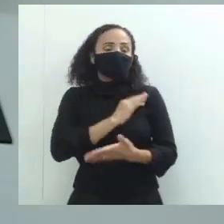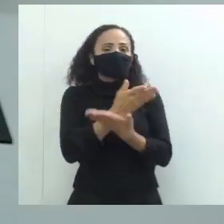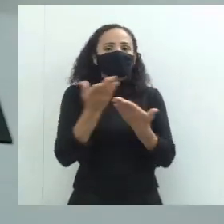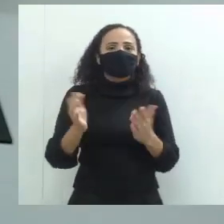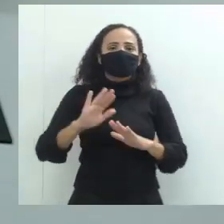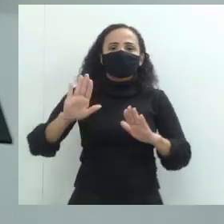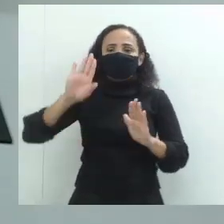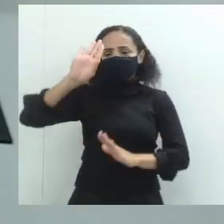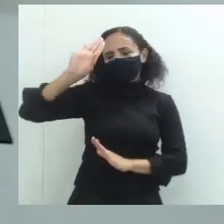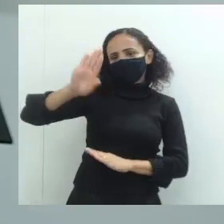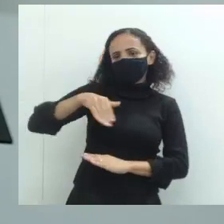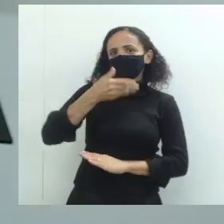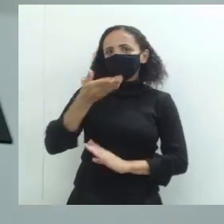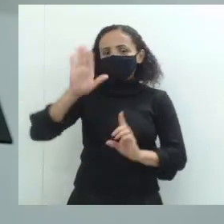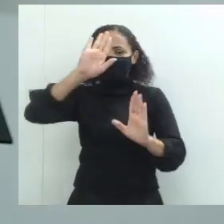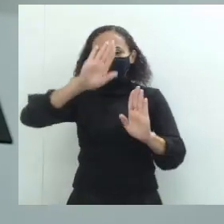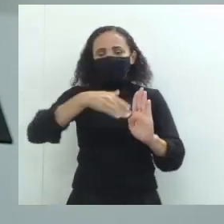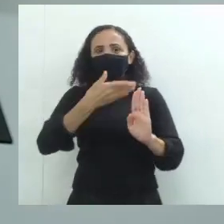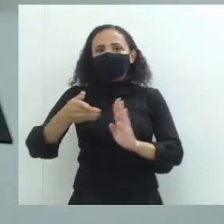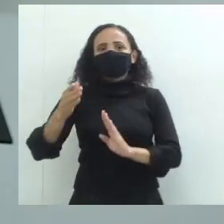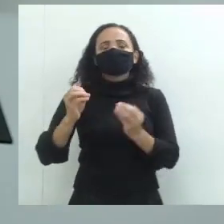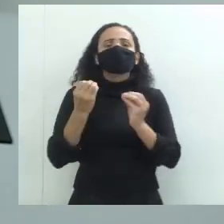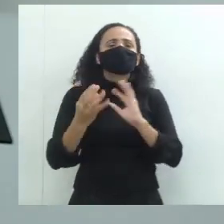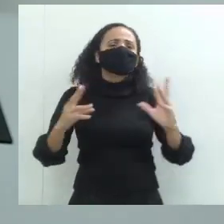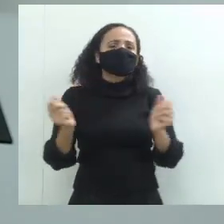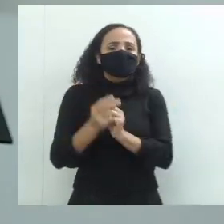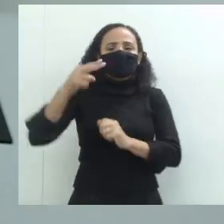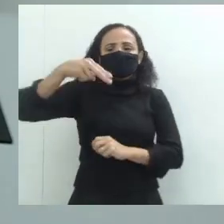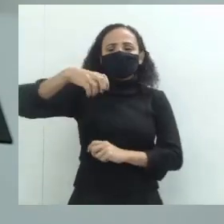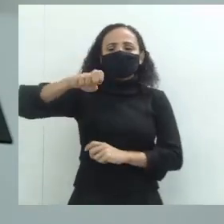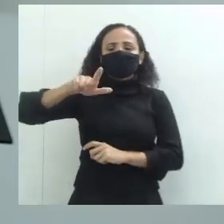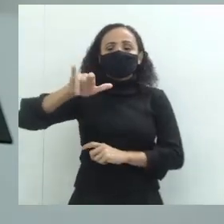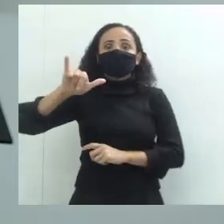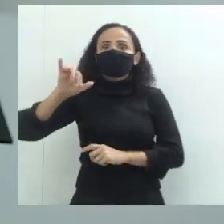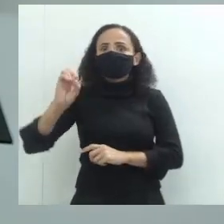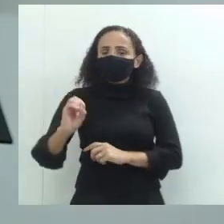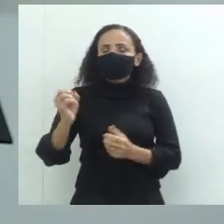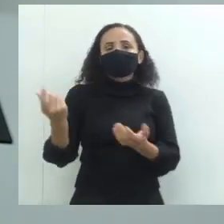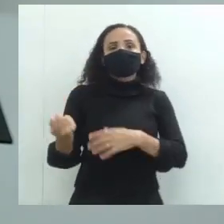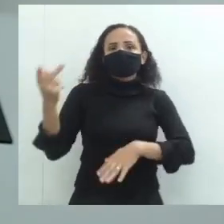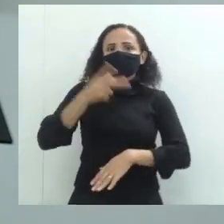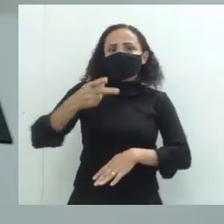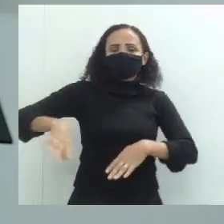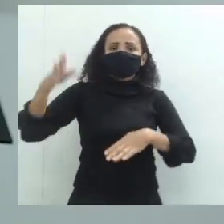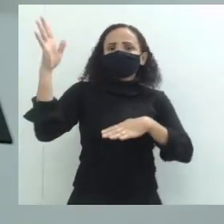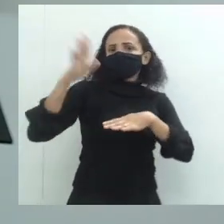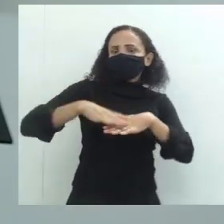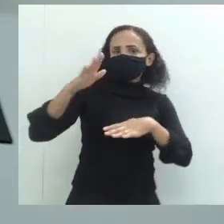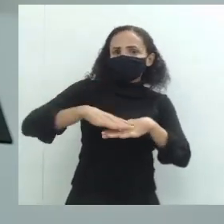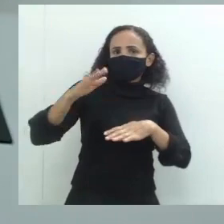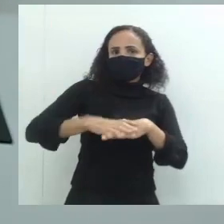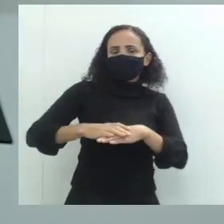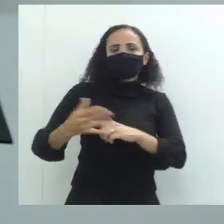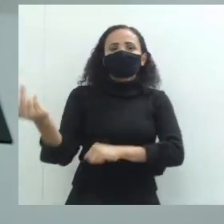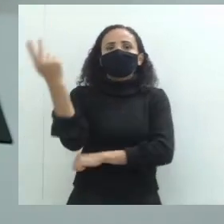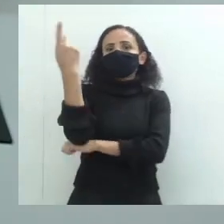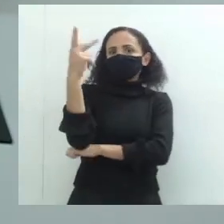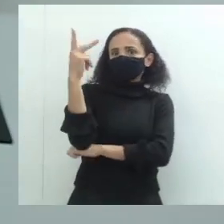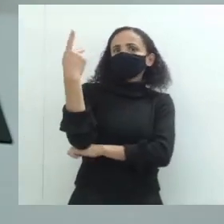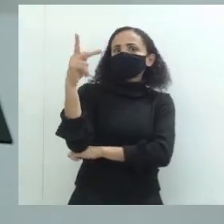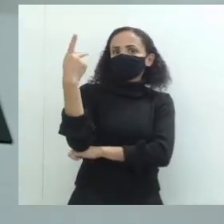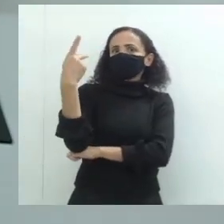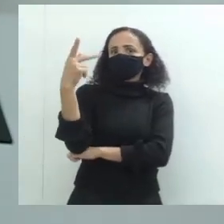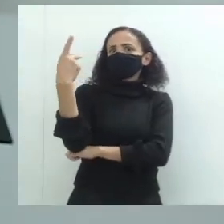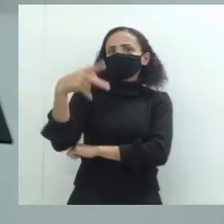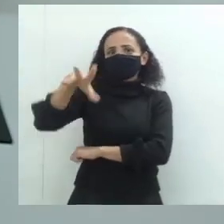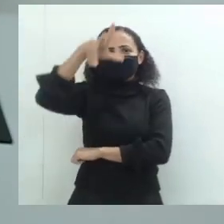homenagem ao professor Nélio. Professor Nélio é um professor de matemática da rede do Paulista, rede municipal, mas